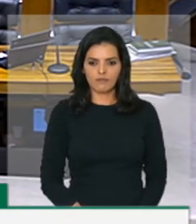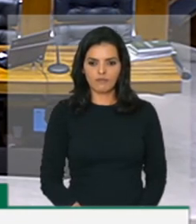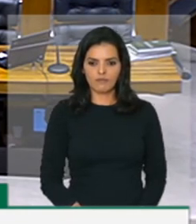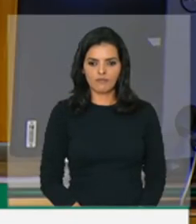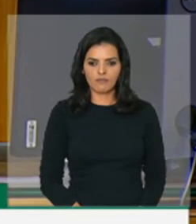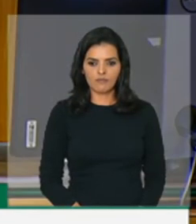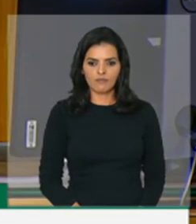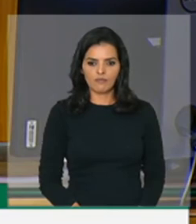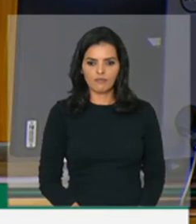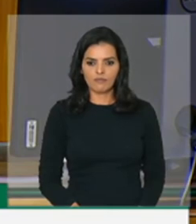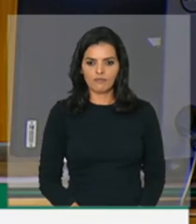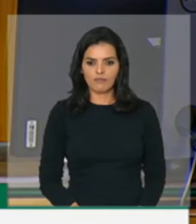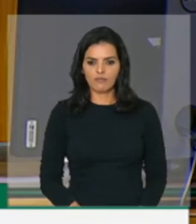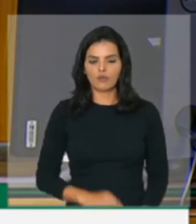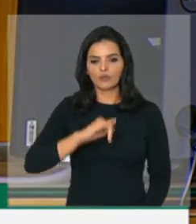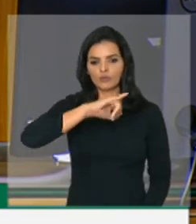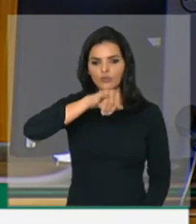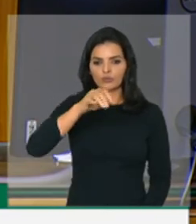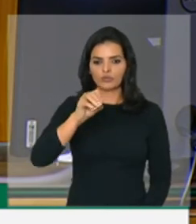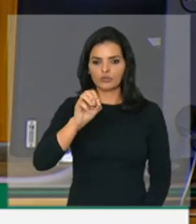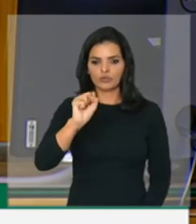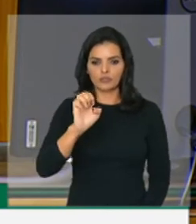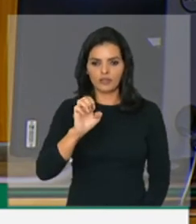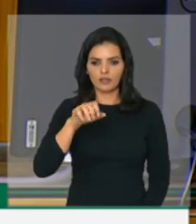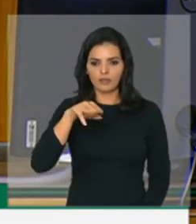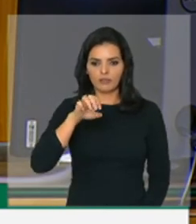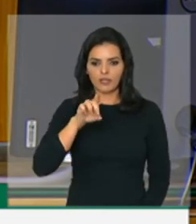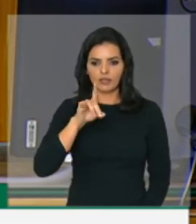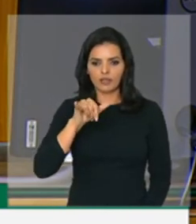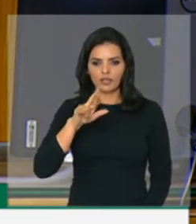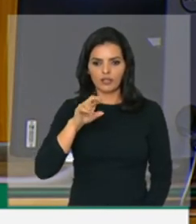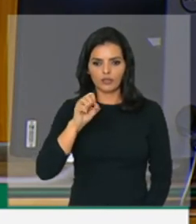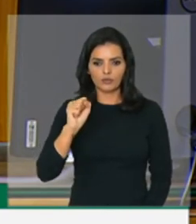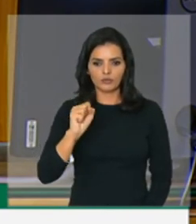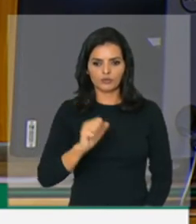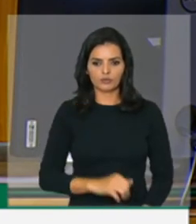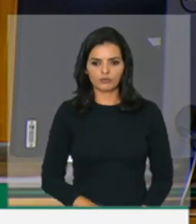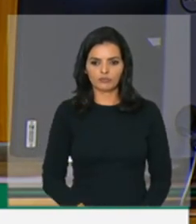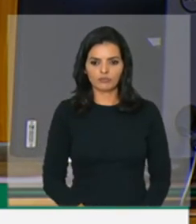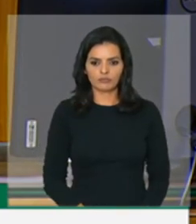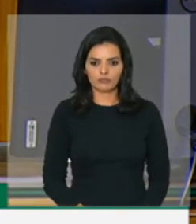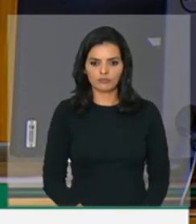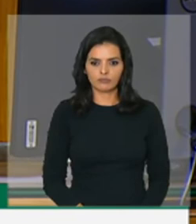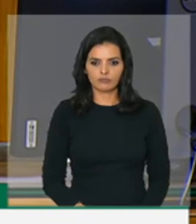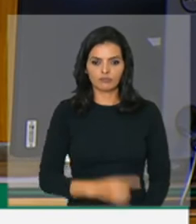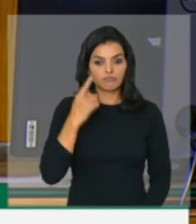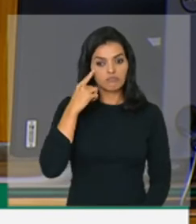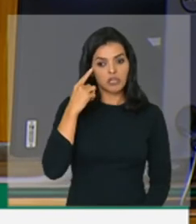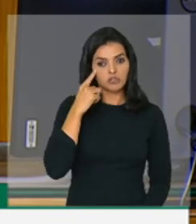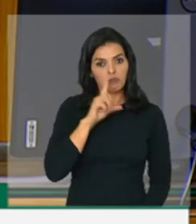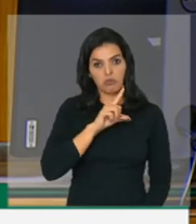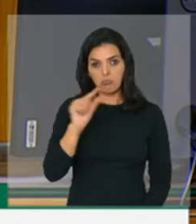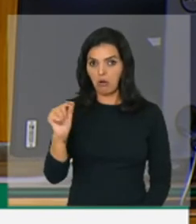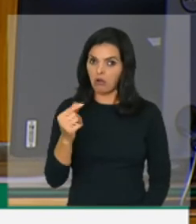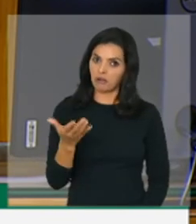Ok, deputado José Medeiros, que há pouco estava em plenário e achou que não seria chamado, olha só.